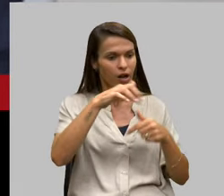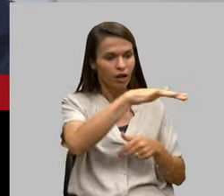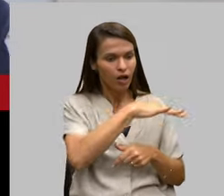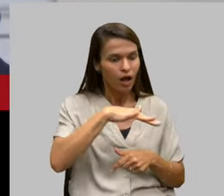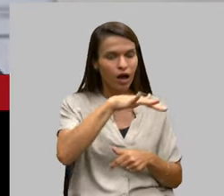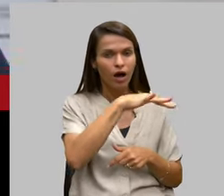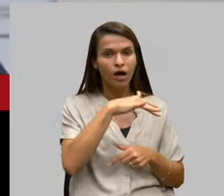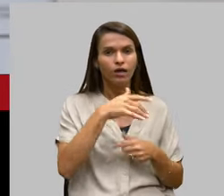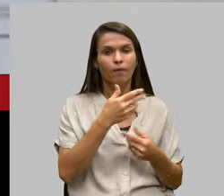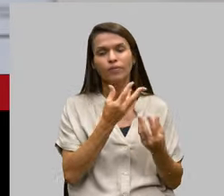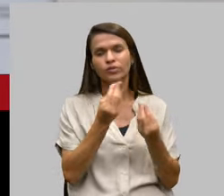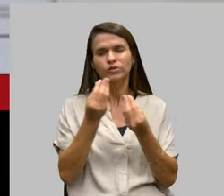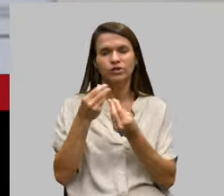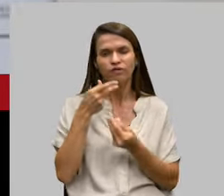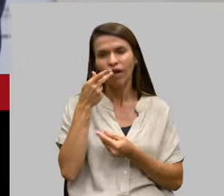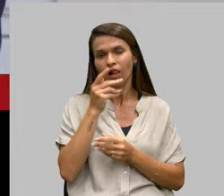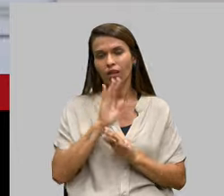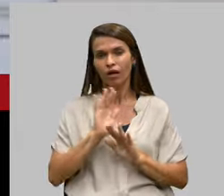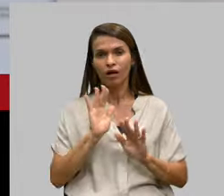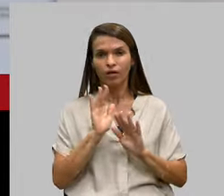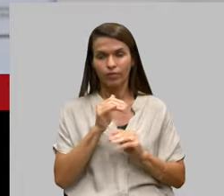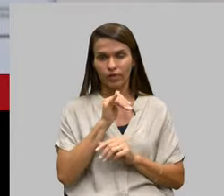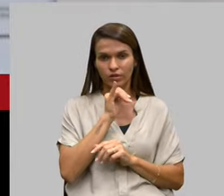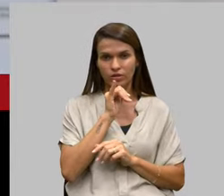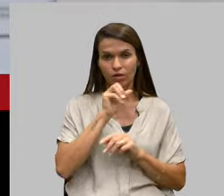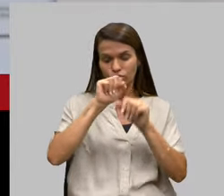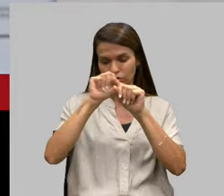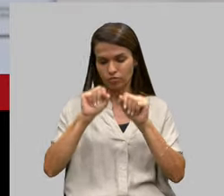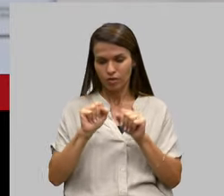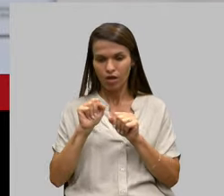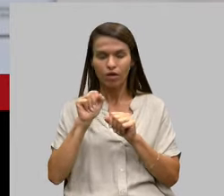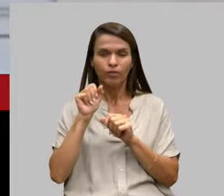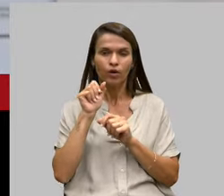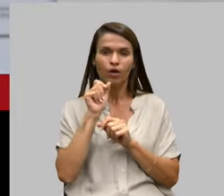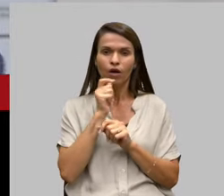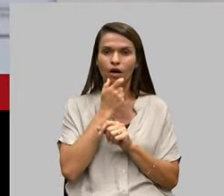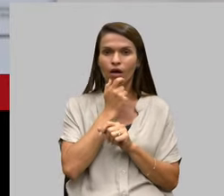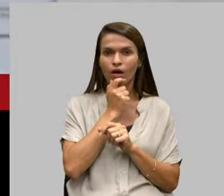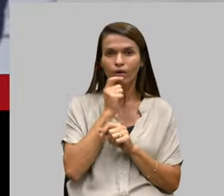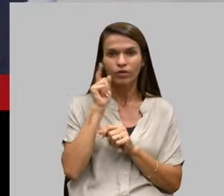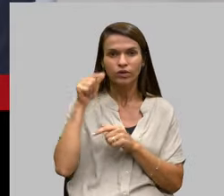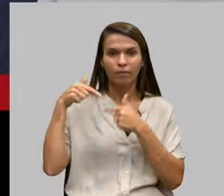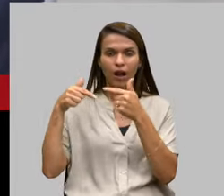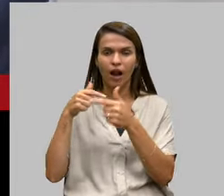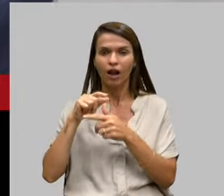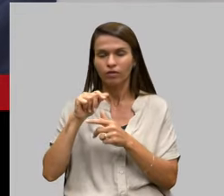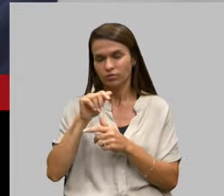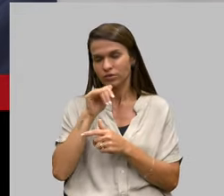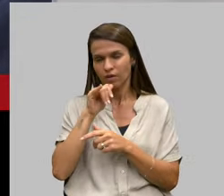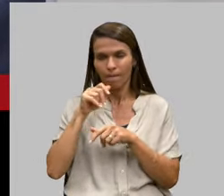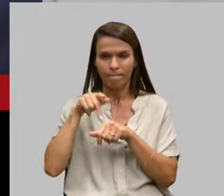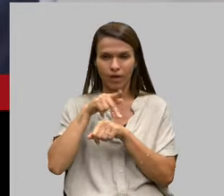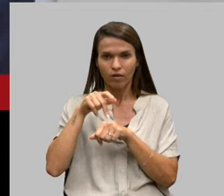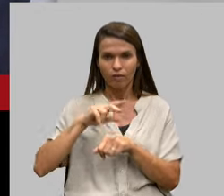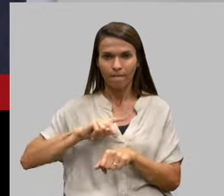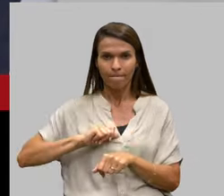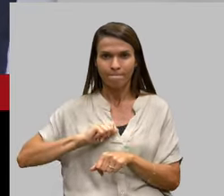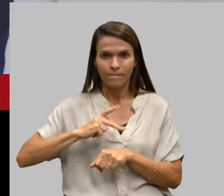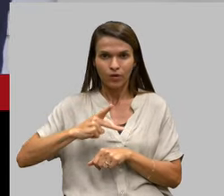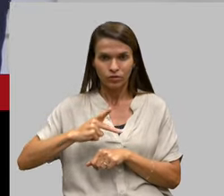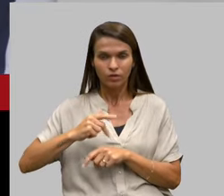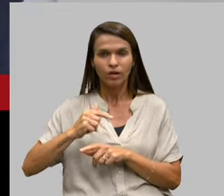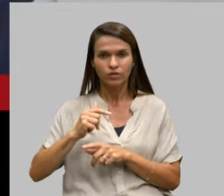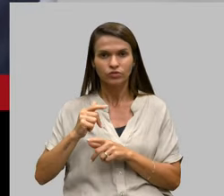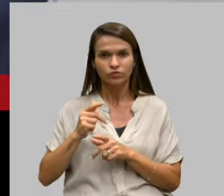aí muita gente fala não eh por exemplo o sistema europeu quando trabalha lá em Portugal com aposentadoria por incapacidade